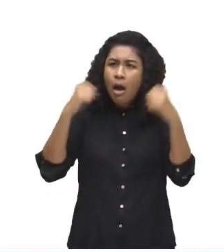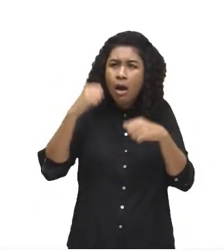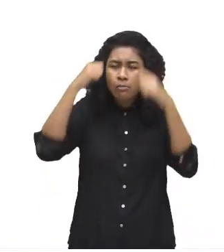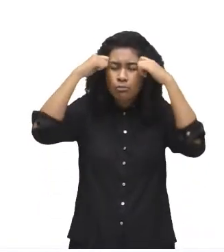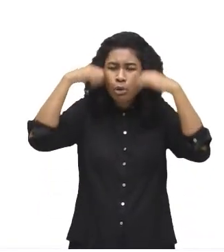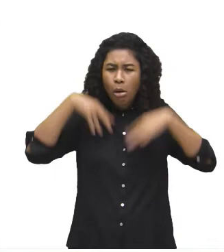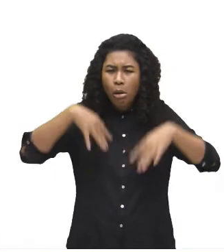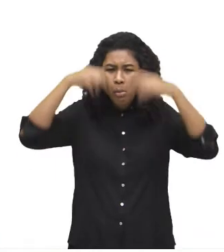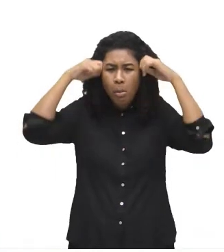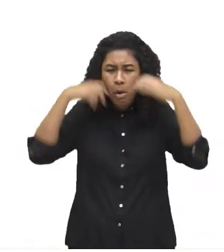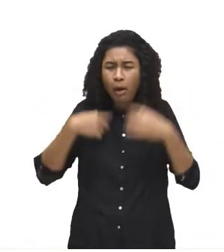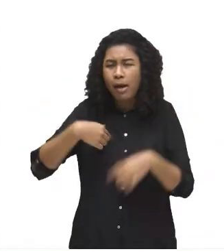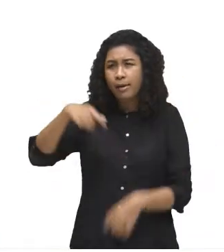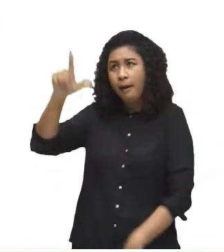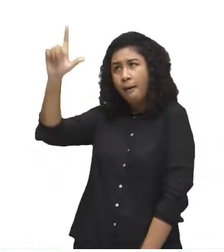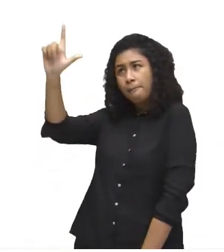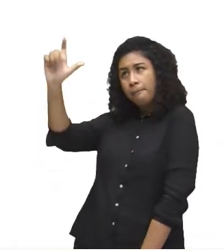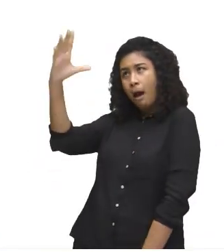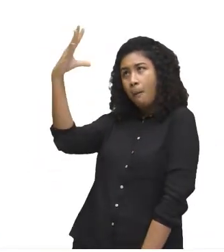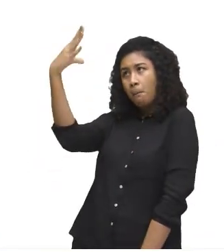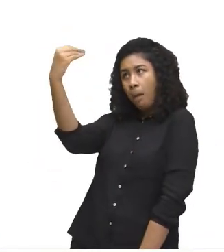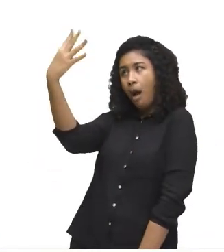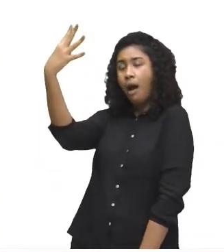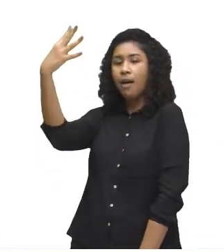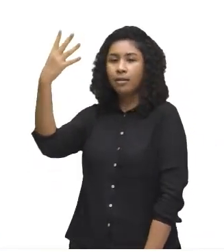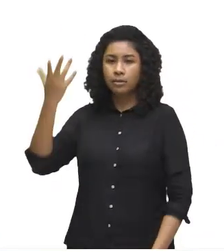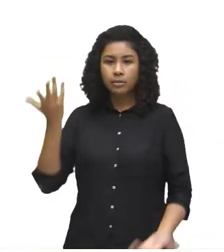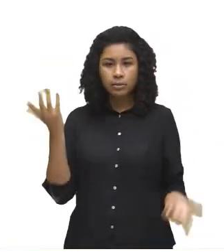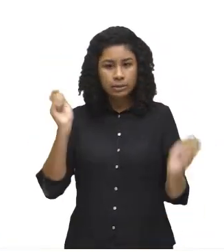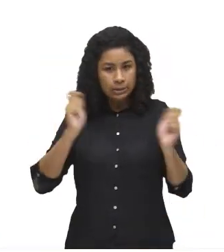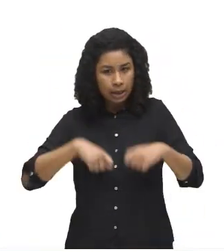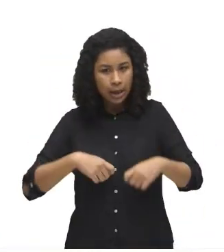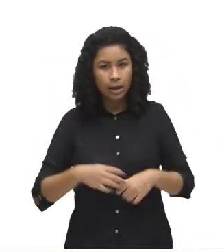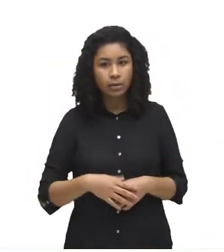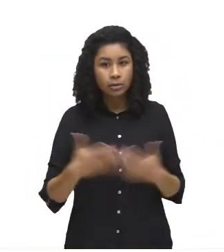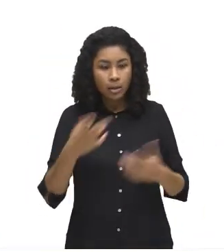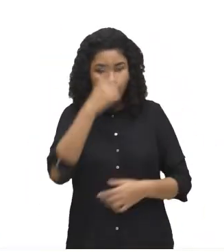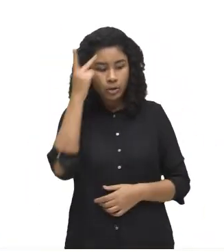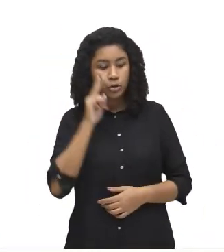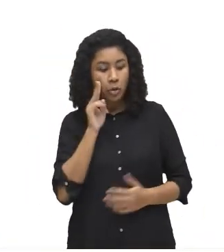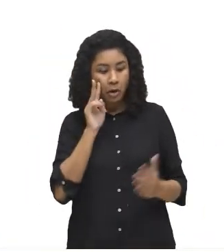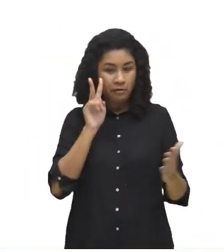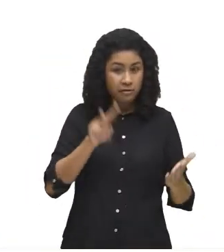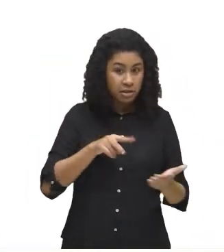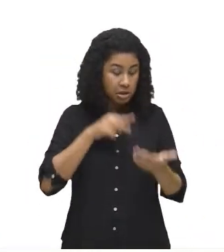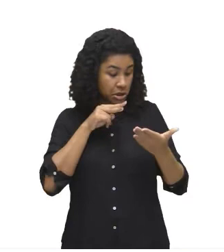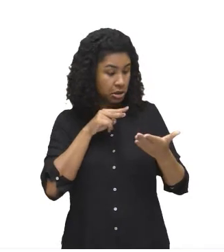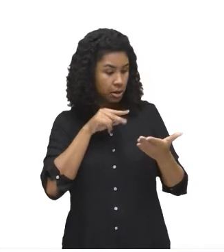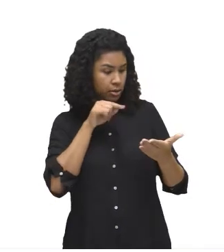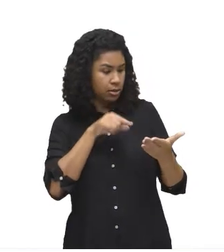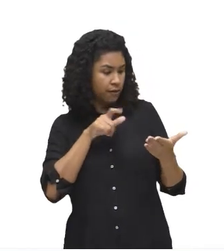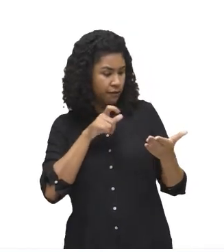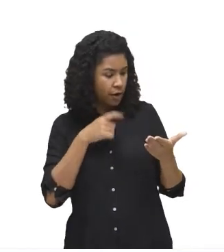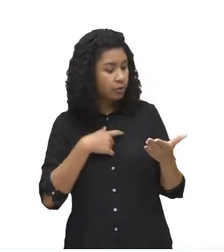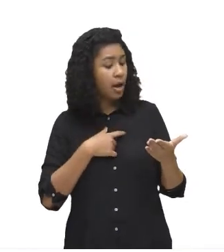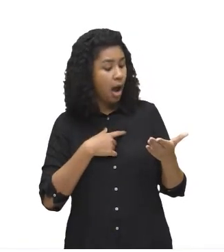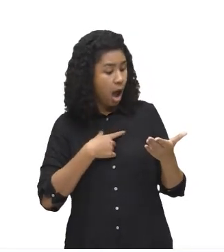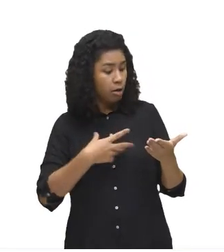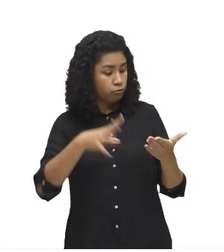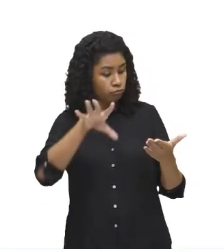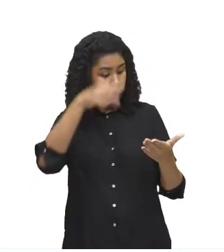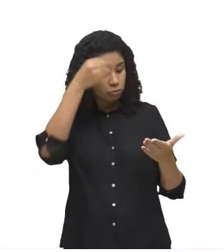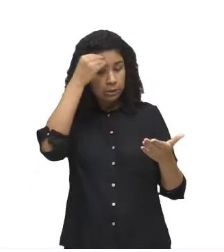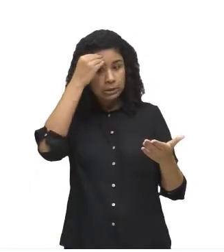cansado, suado. A pessoa que observa a imagem faz uma leitura. Por isso é interessante nós conhecermos a linguagem mista. Olha